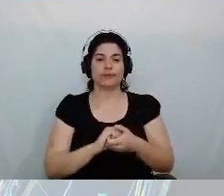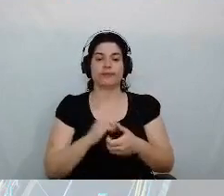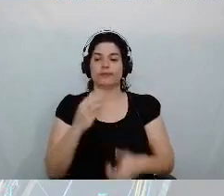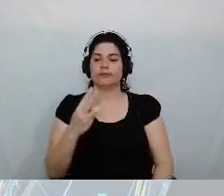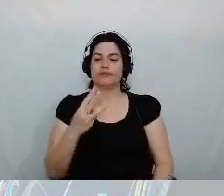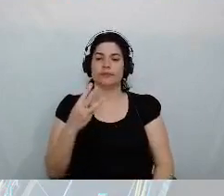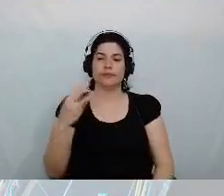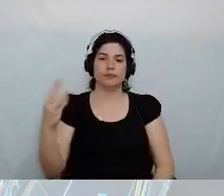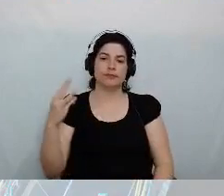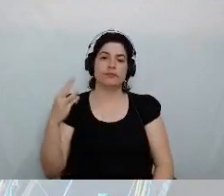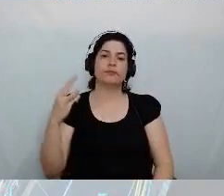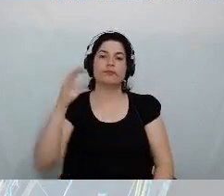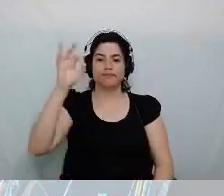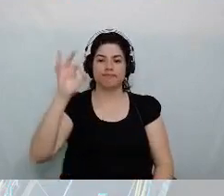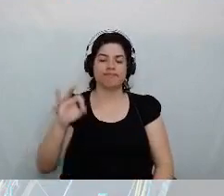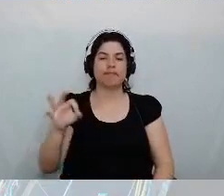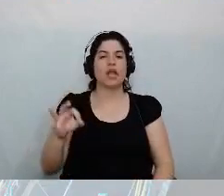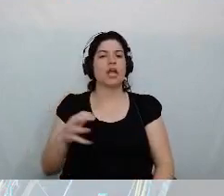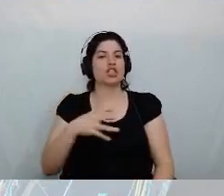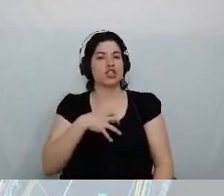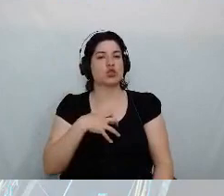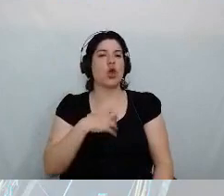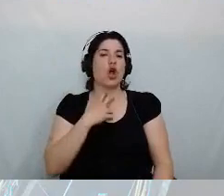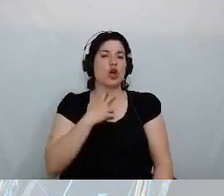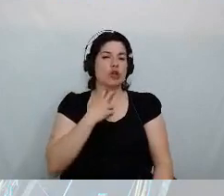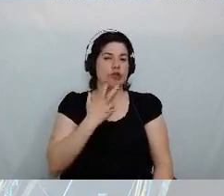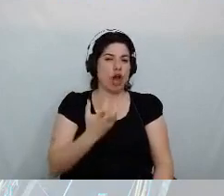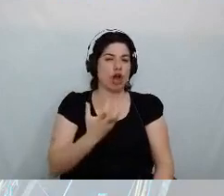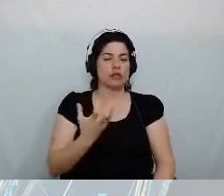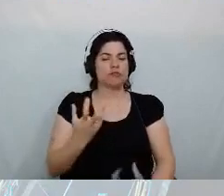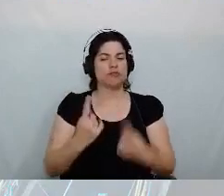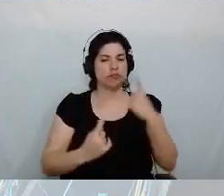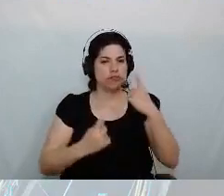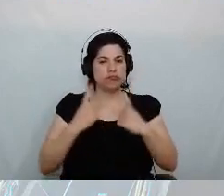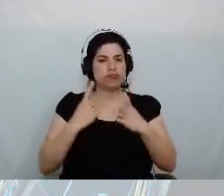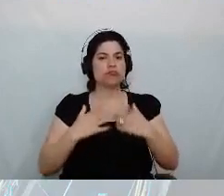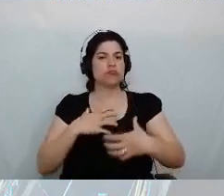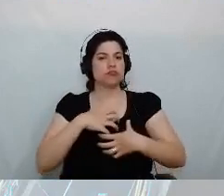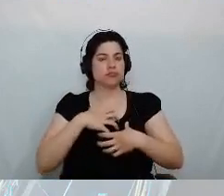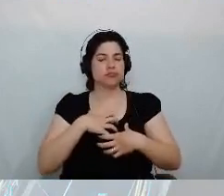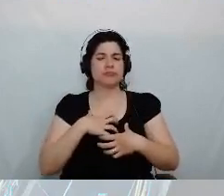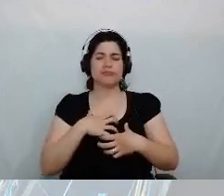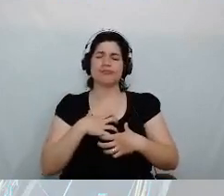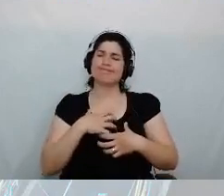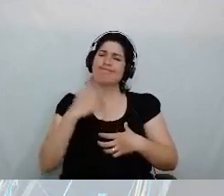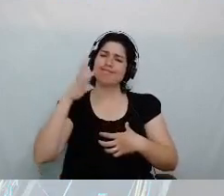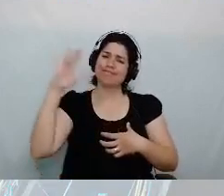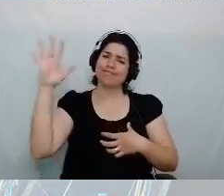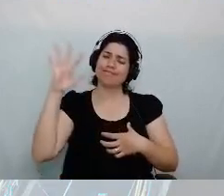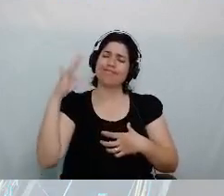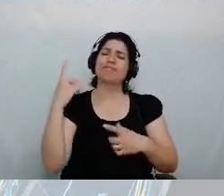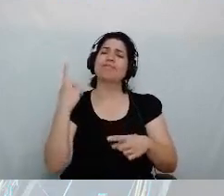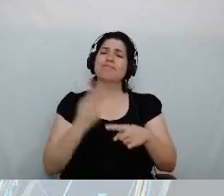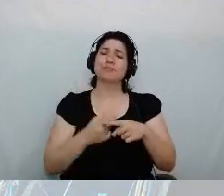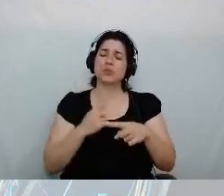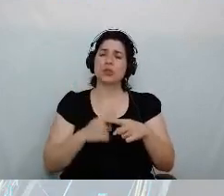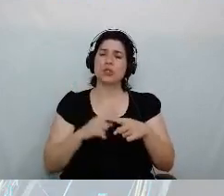33% é voz e entonação. E aí eu me pergunto, por que raios a gente gasta